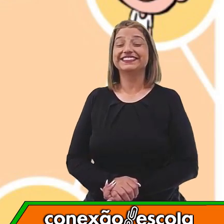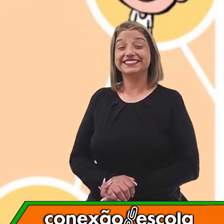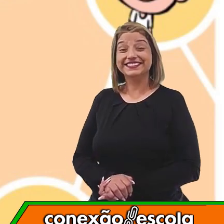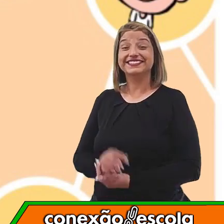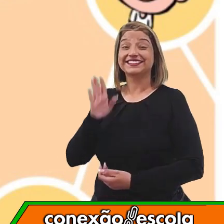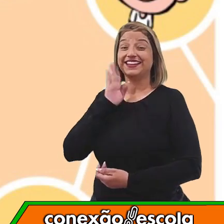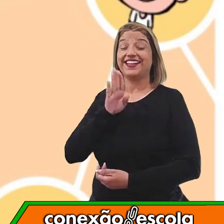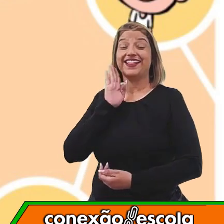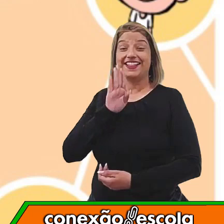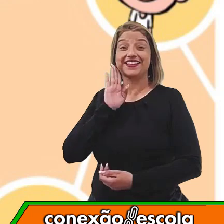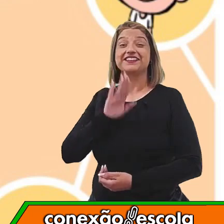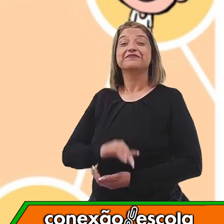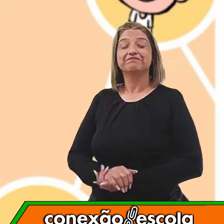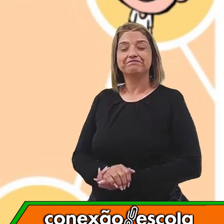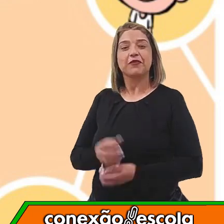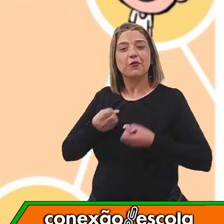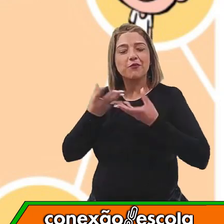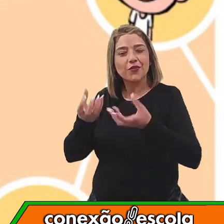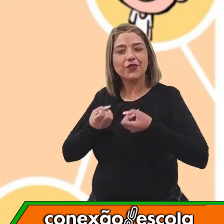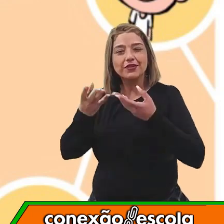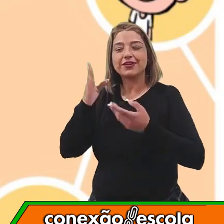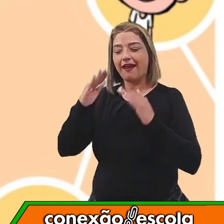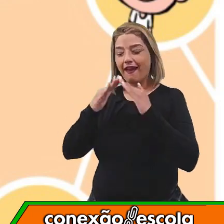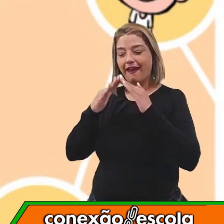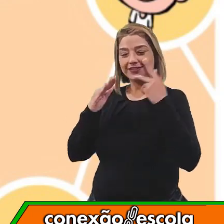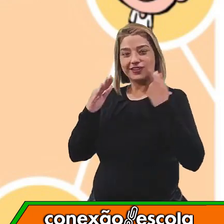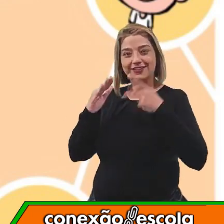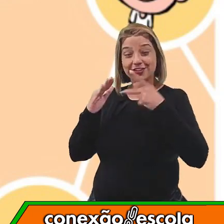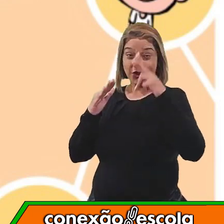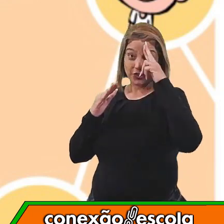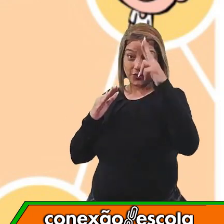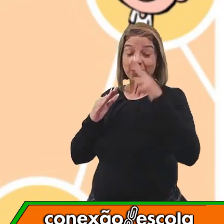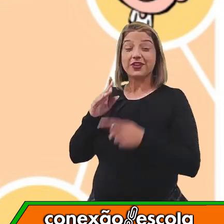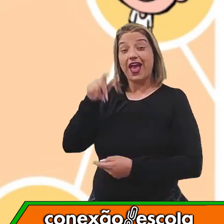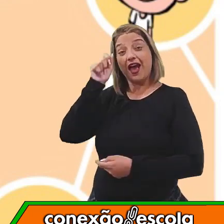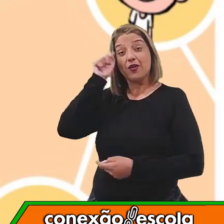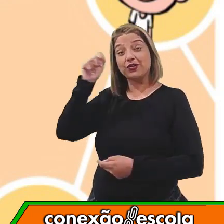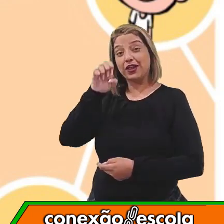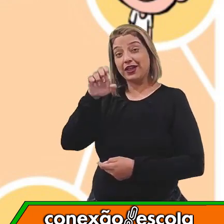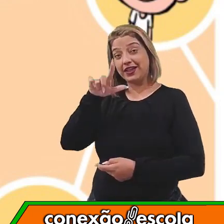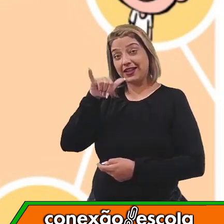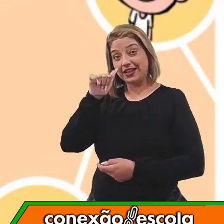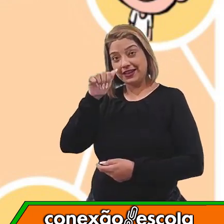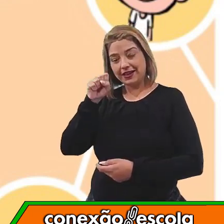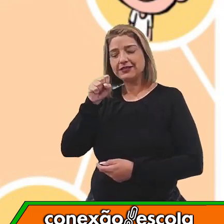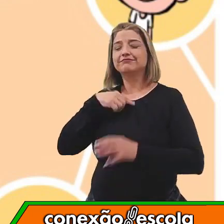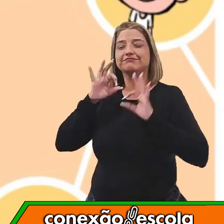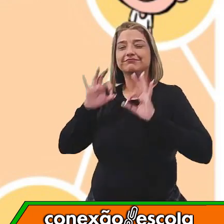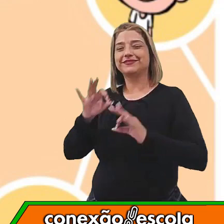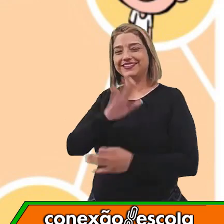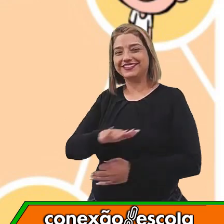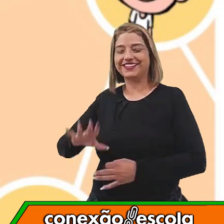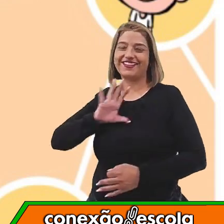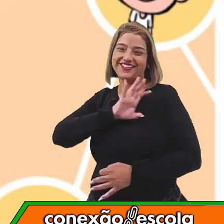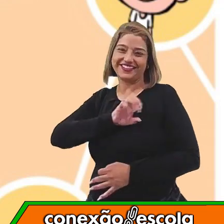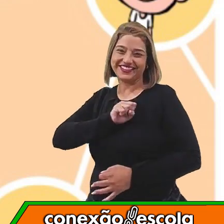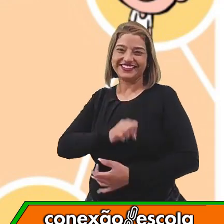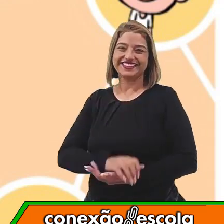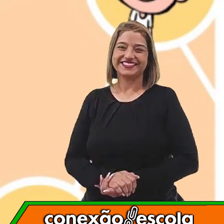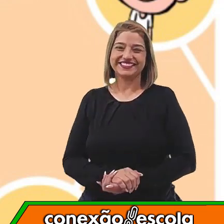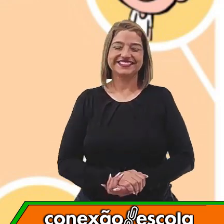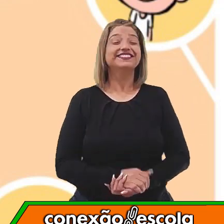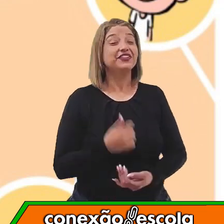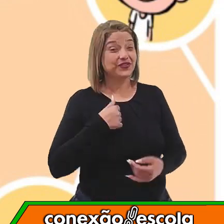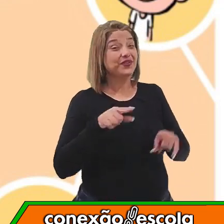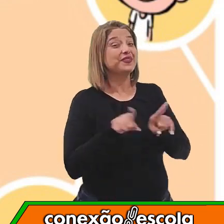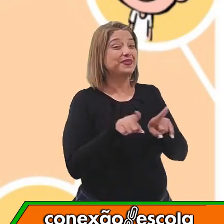Olha que legal, gente, a poesia A Casa e o Seu Dono, do autor Elias José. Certeza que as crianças adoraram. Eu